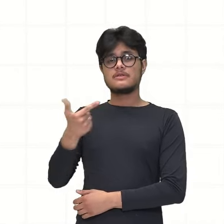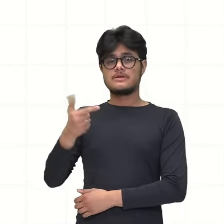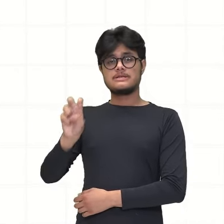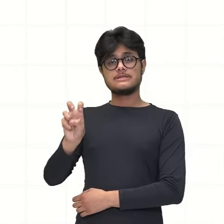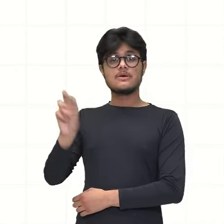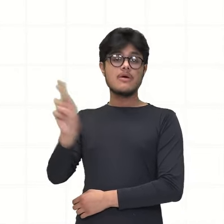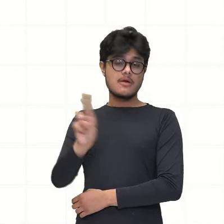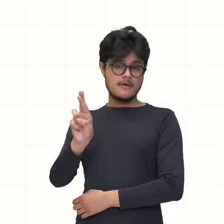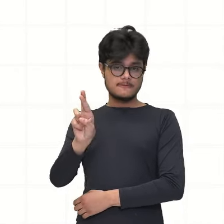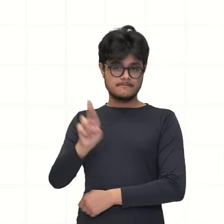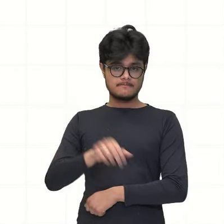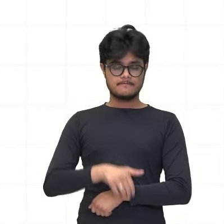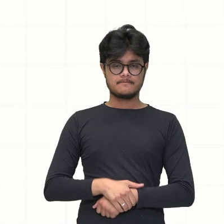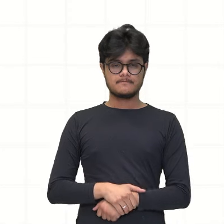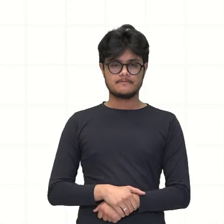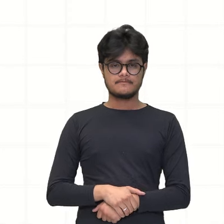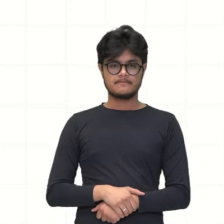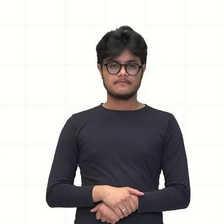R$